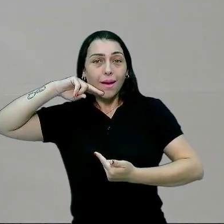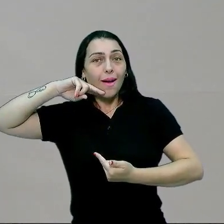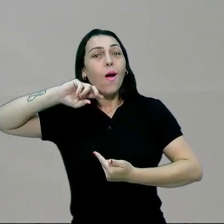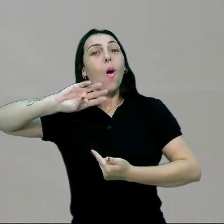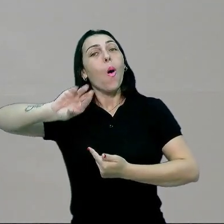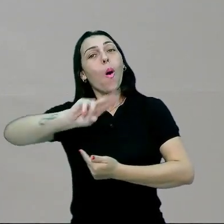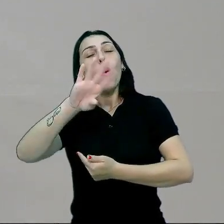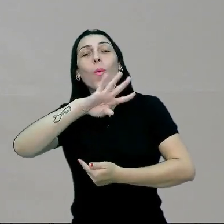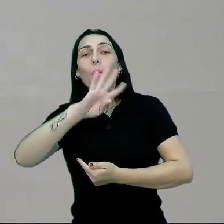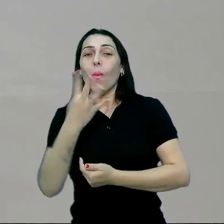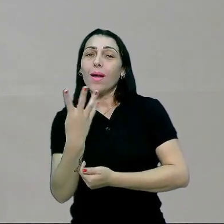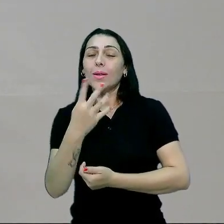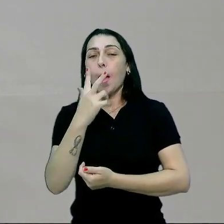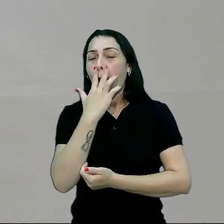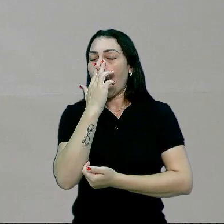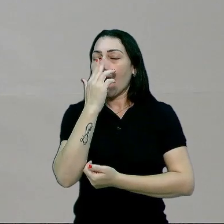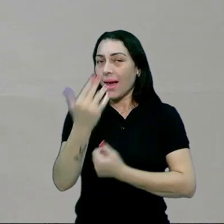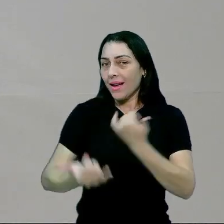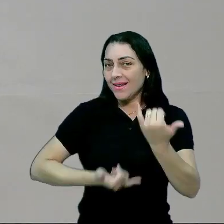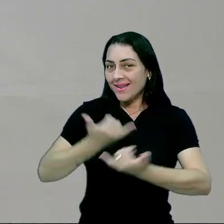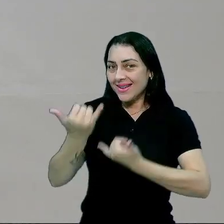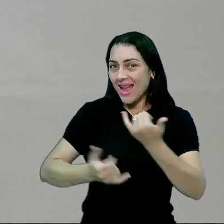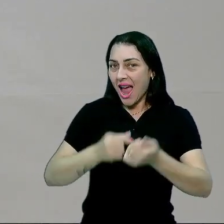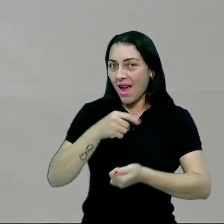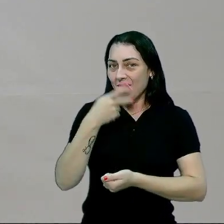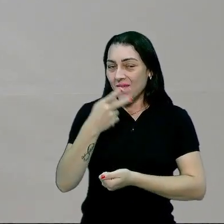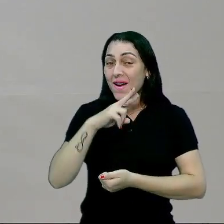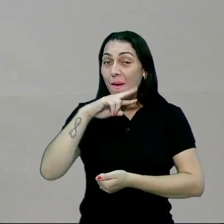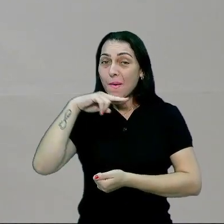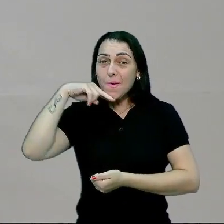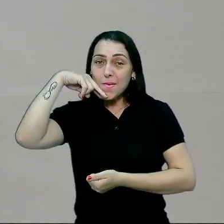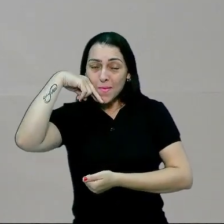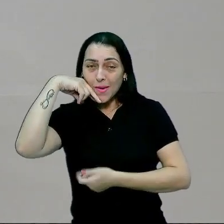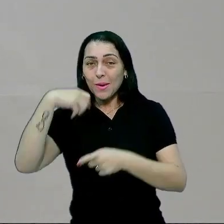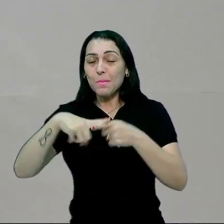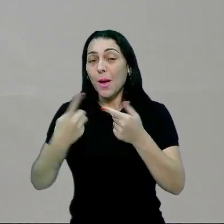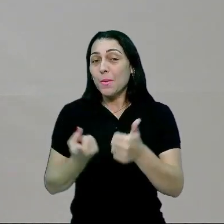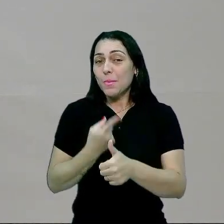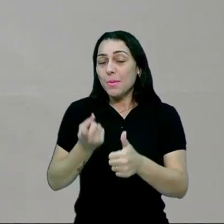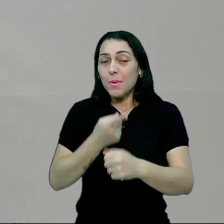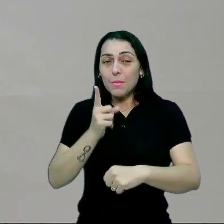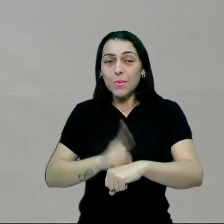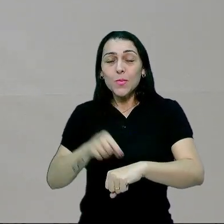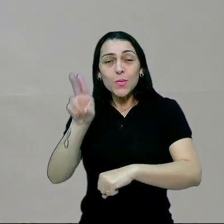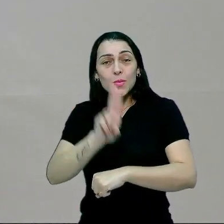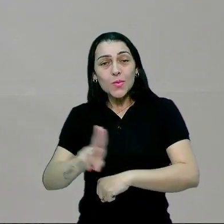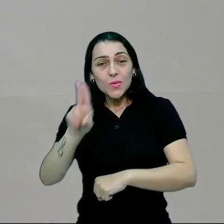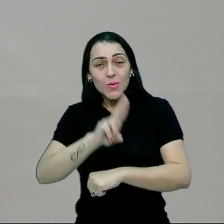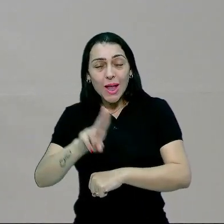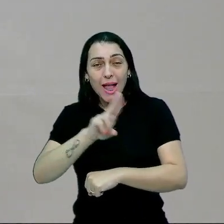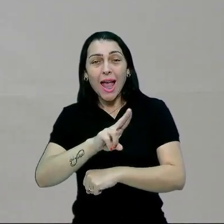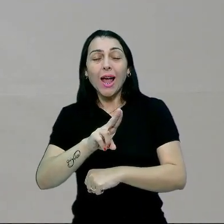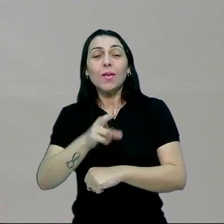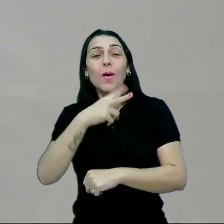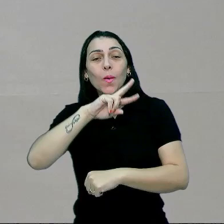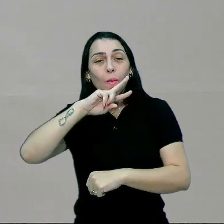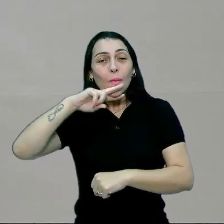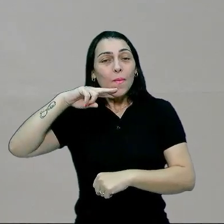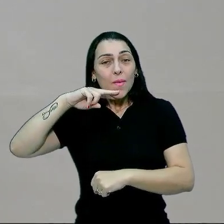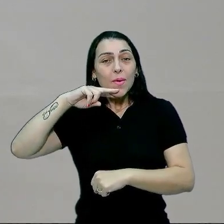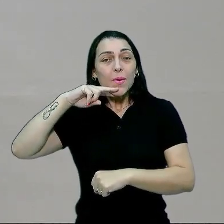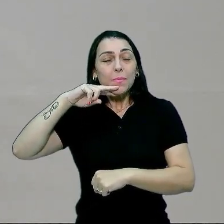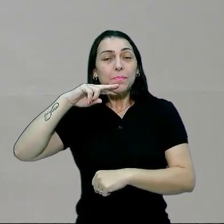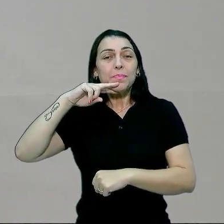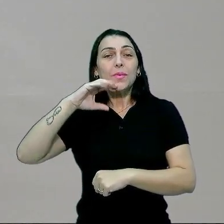4. Parece brincadeira ficar falando de cueca por aqui, mas num primeiro momento a gente usava um tipo de cueca que a gente nem